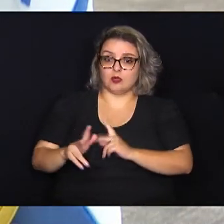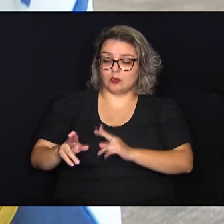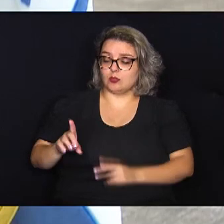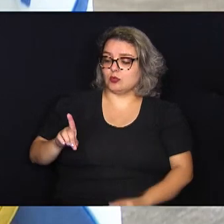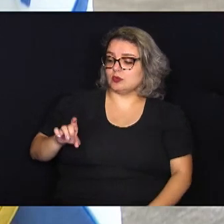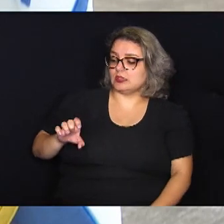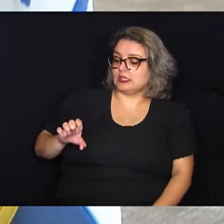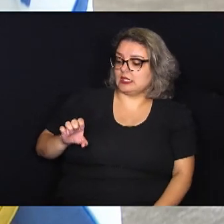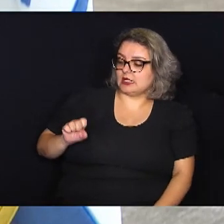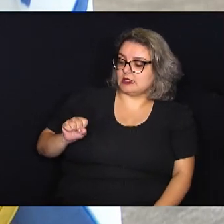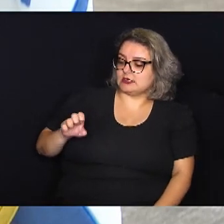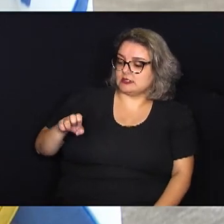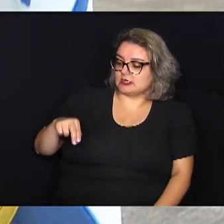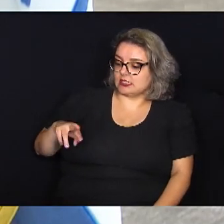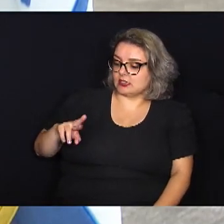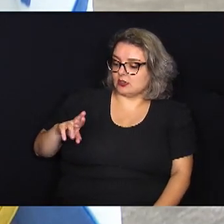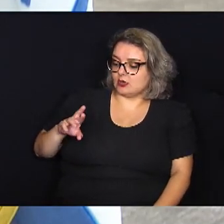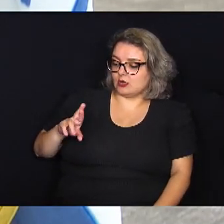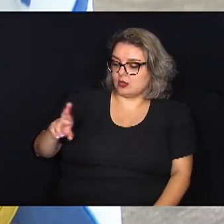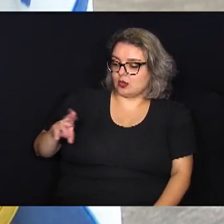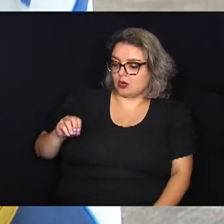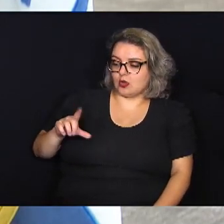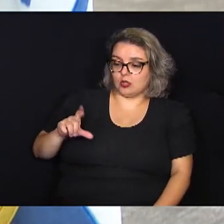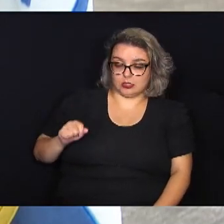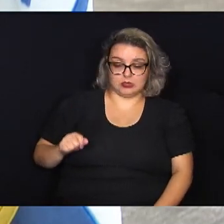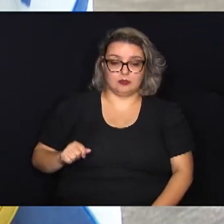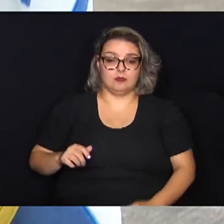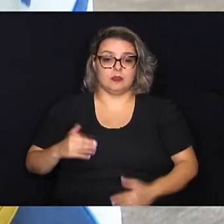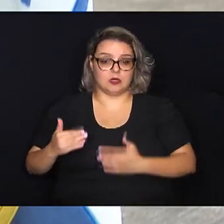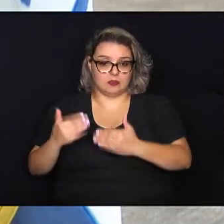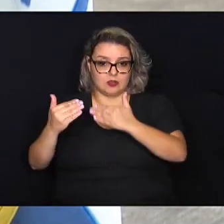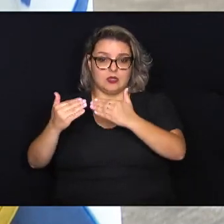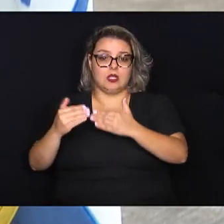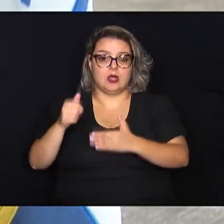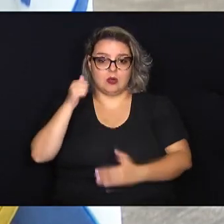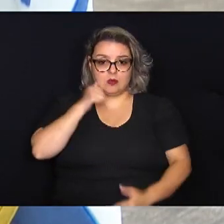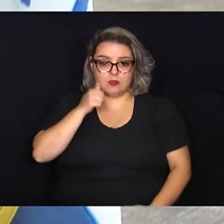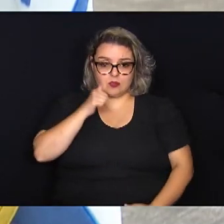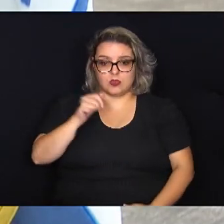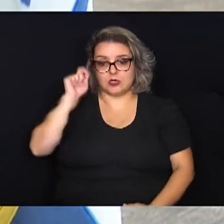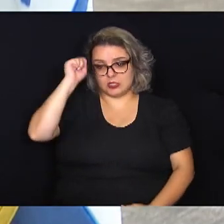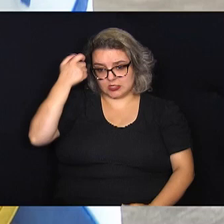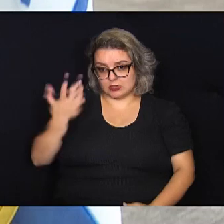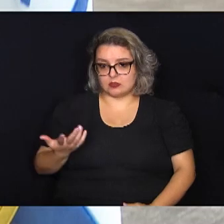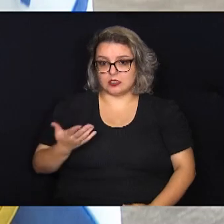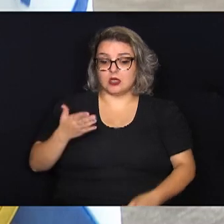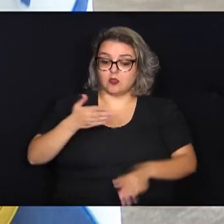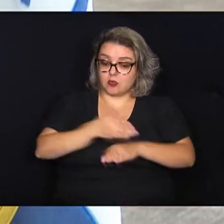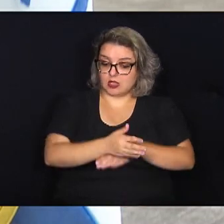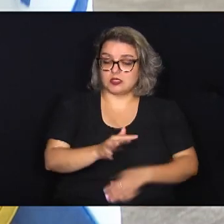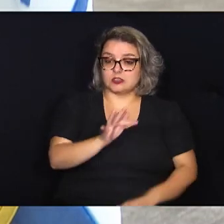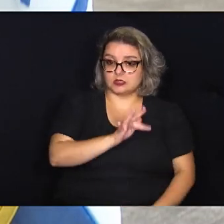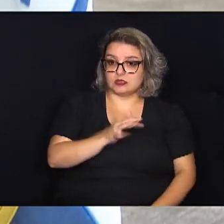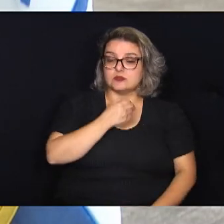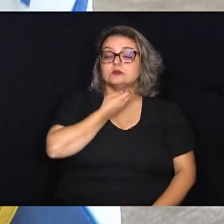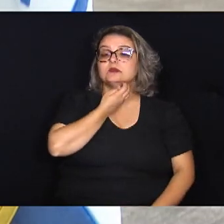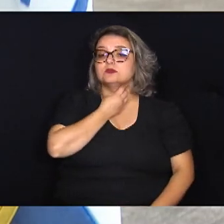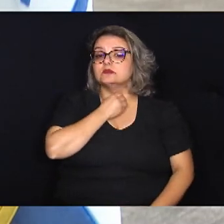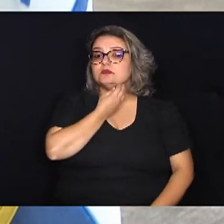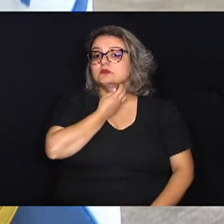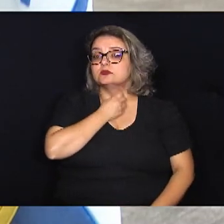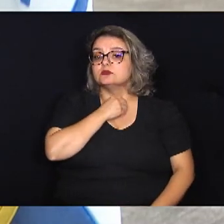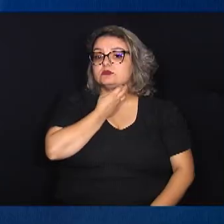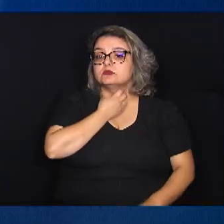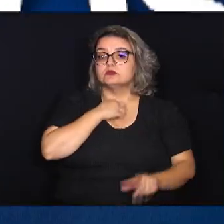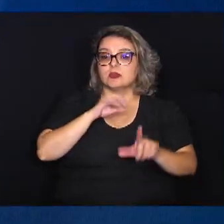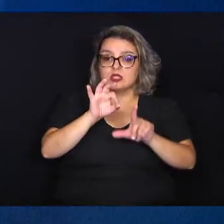voltado para as mulheres negras. Quando a gente fala também do acesso à universidade, da gente conseguir garantir através de cotas,